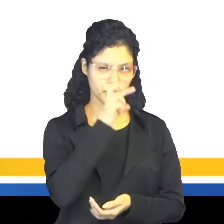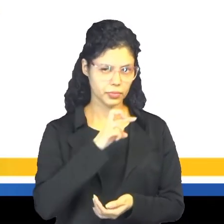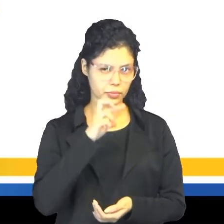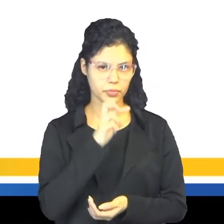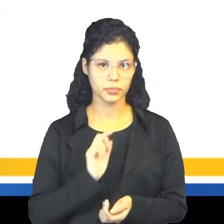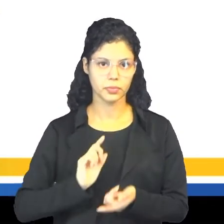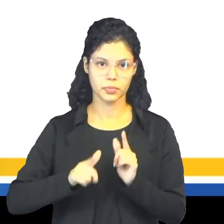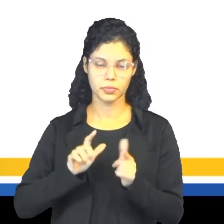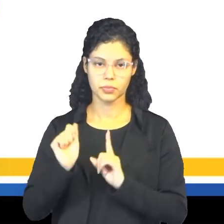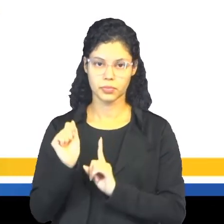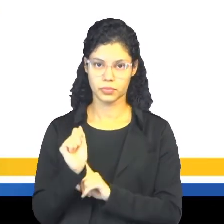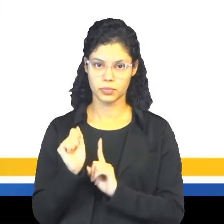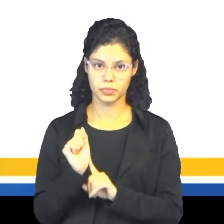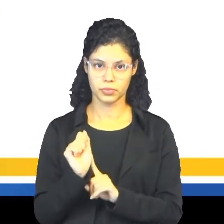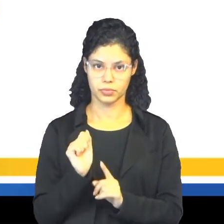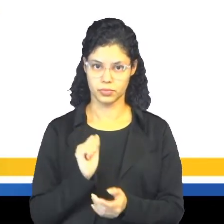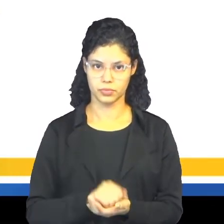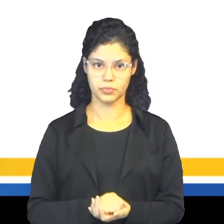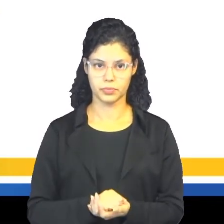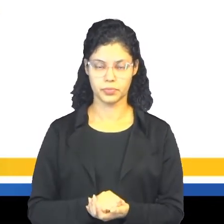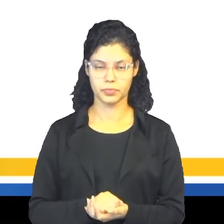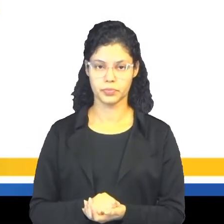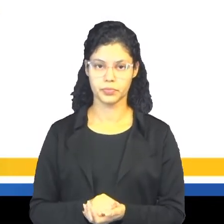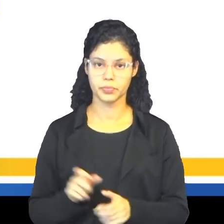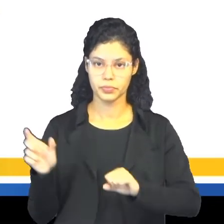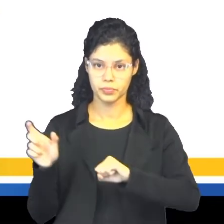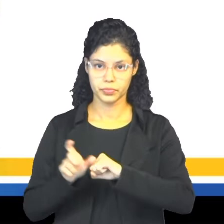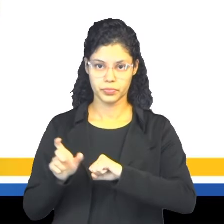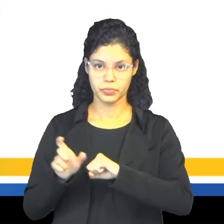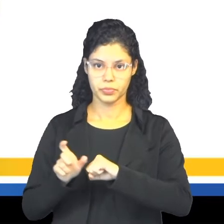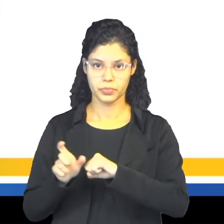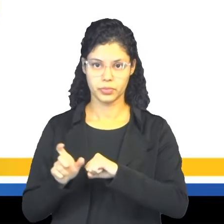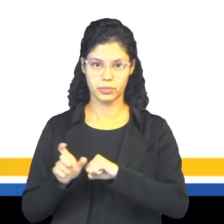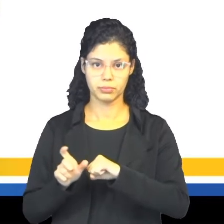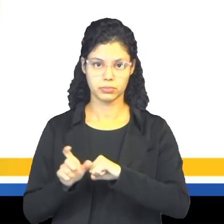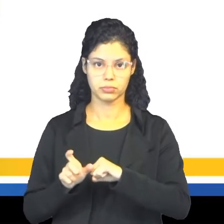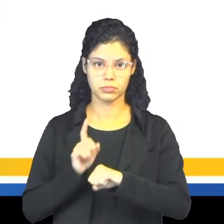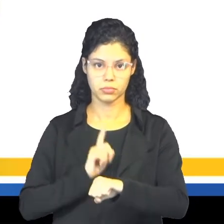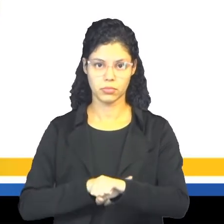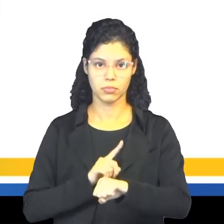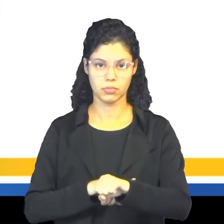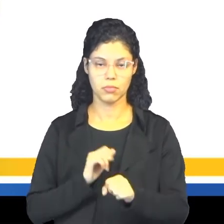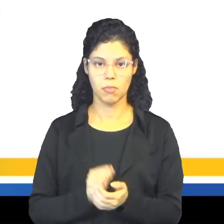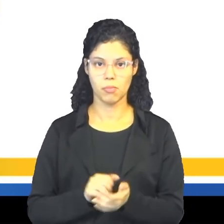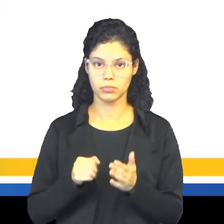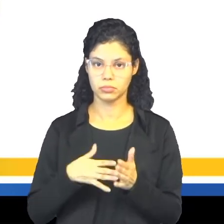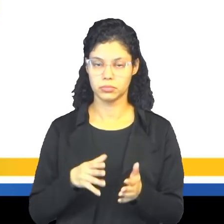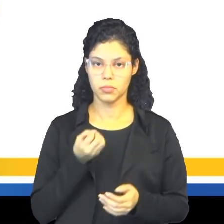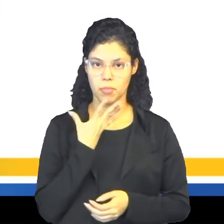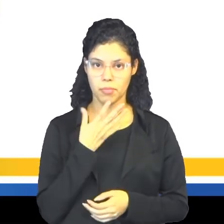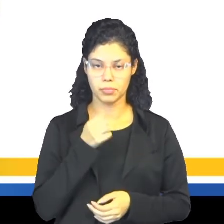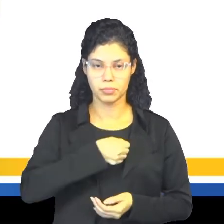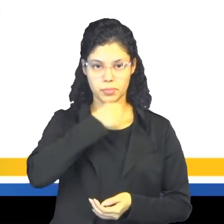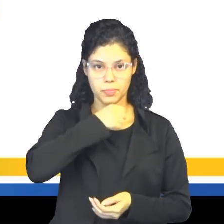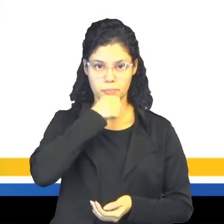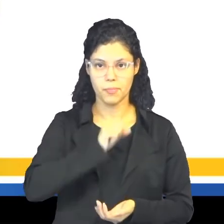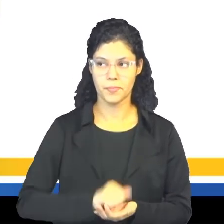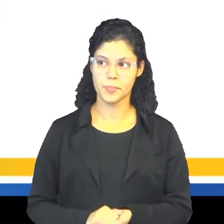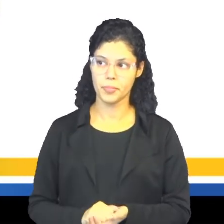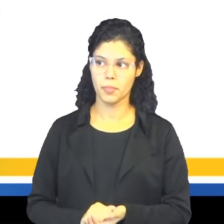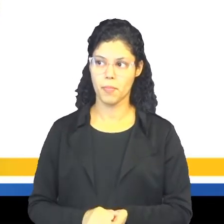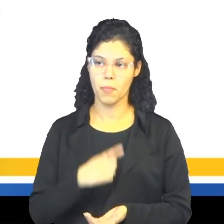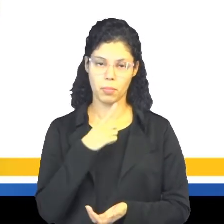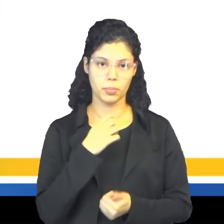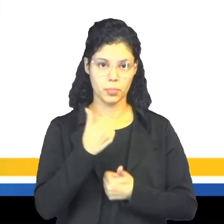a letra A gente tem um substantivo né a palavra do personagem tempo tá muito bom esse velhos